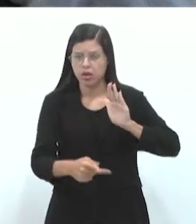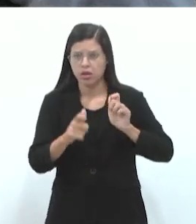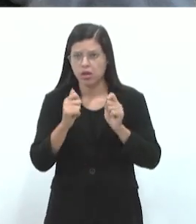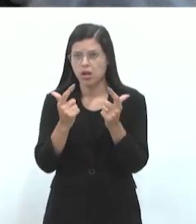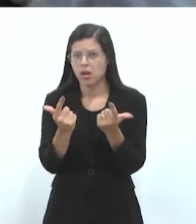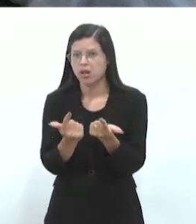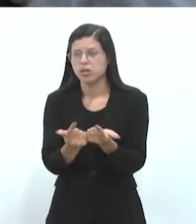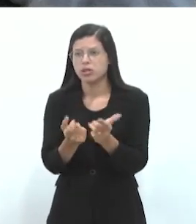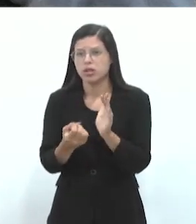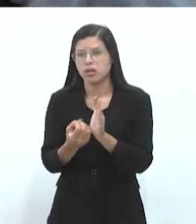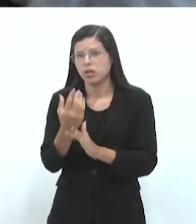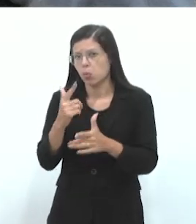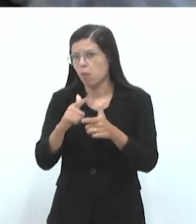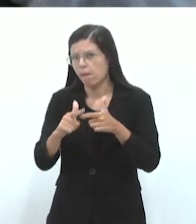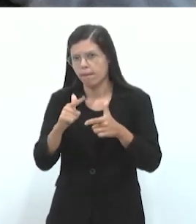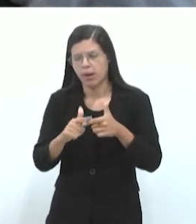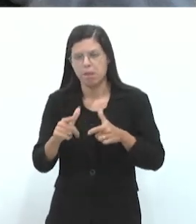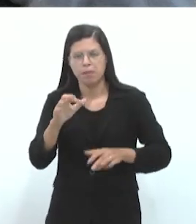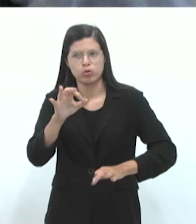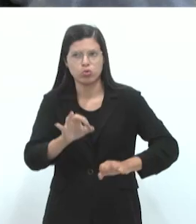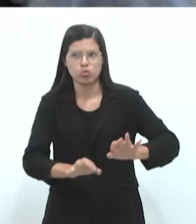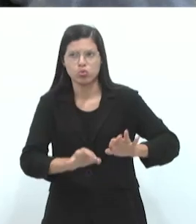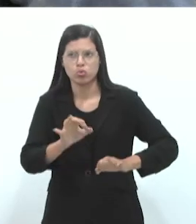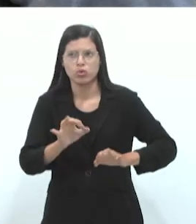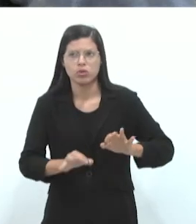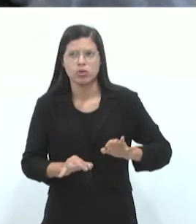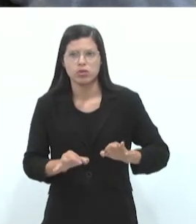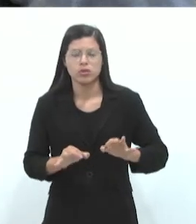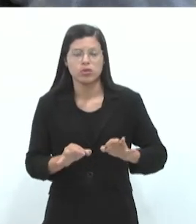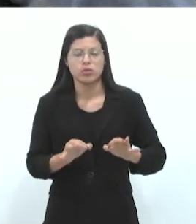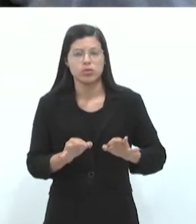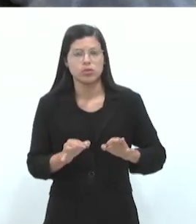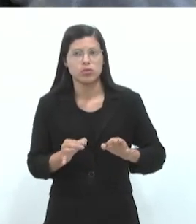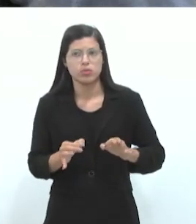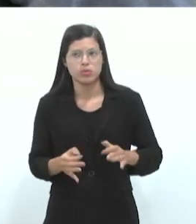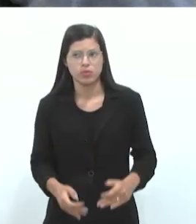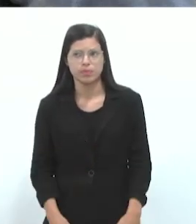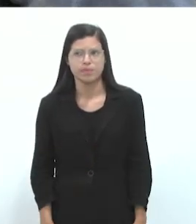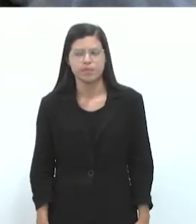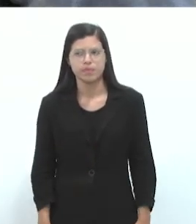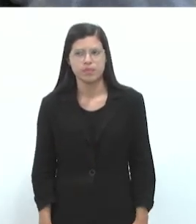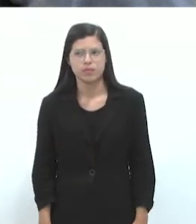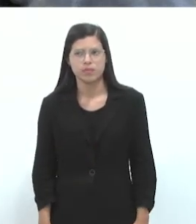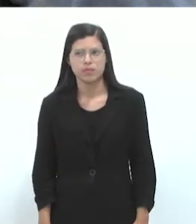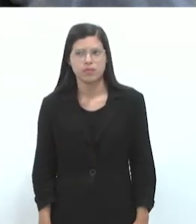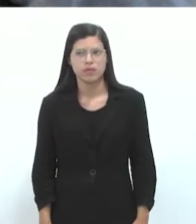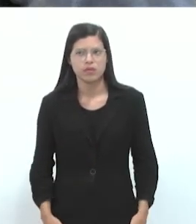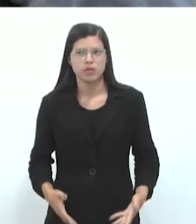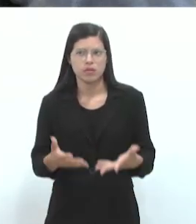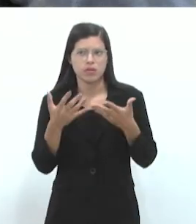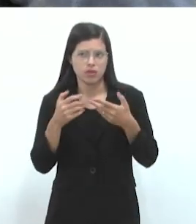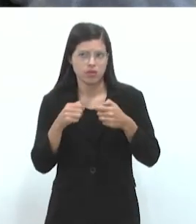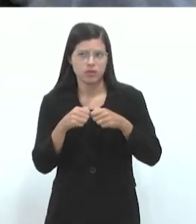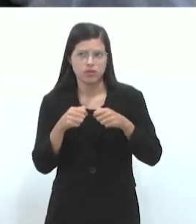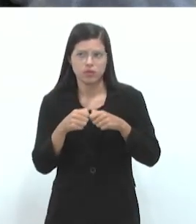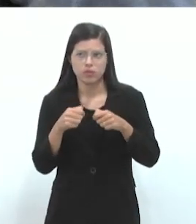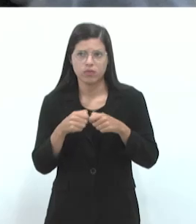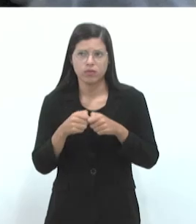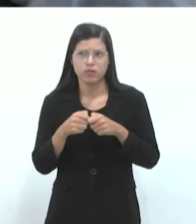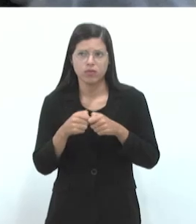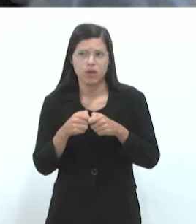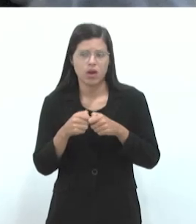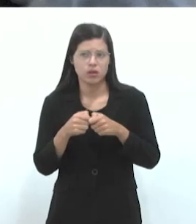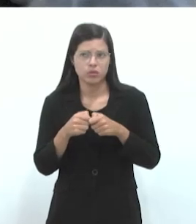problemas jurídicos, etc., Conteste no das judiciário. duas formas, se quer fazer unilateralmente, como eu faço uma